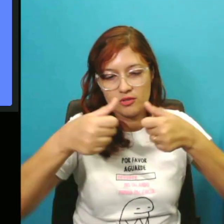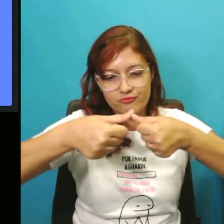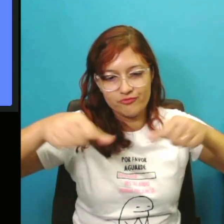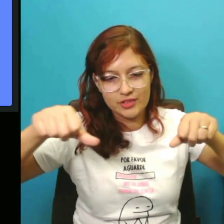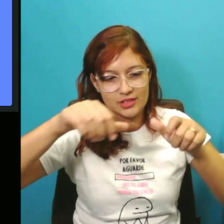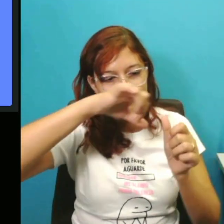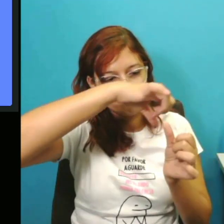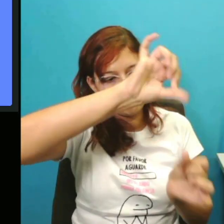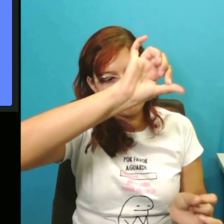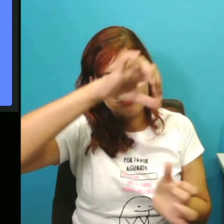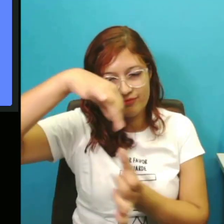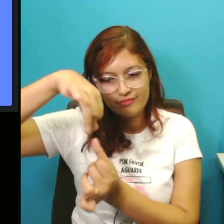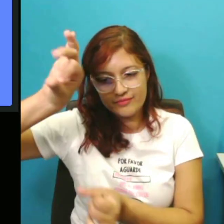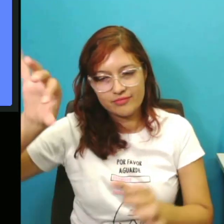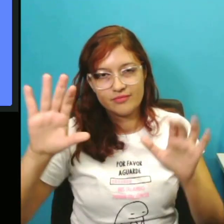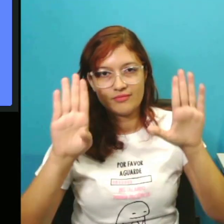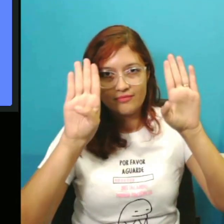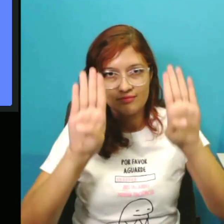fita adesiva